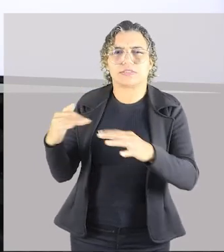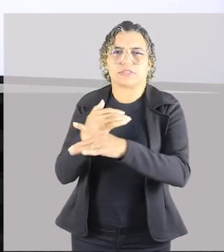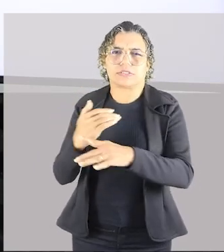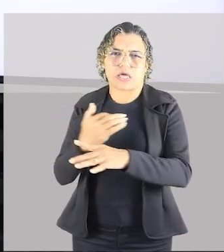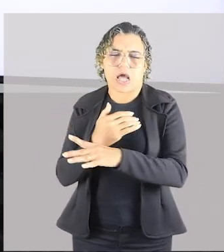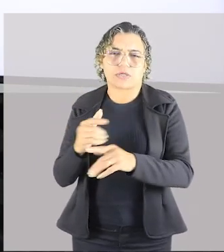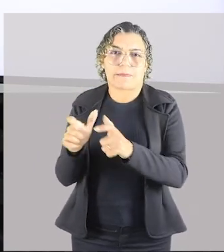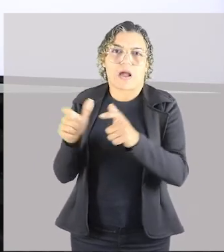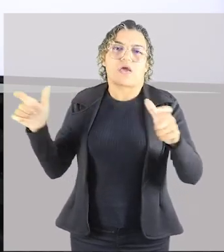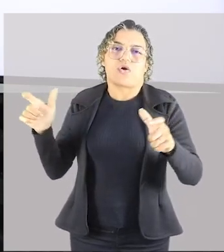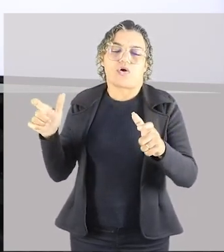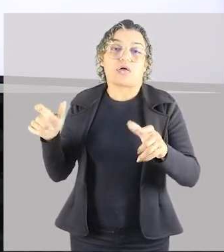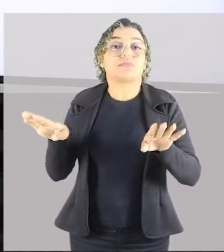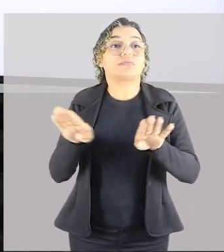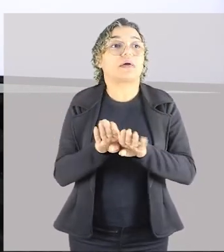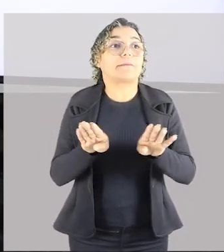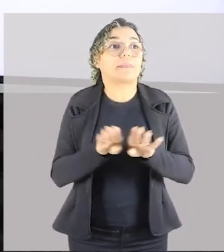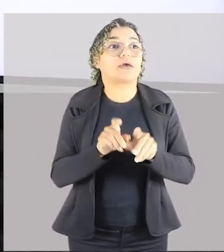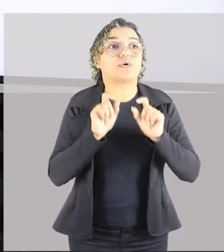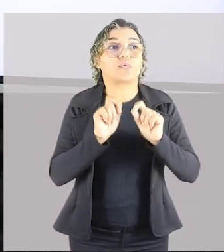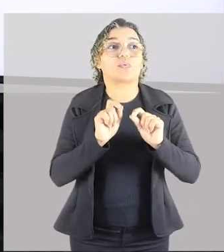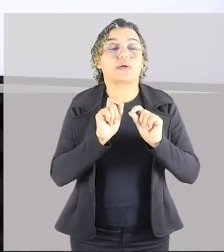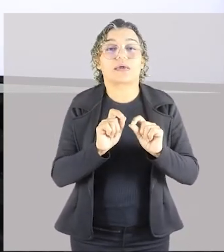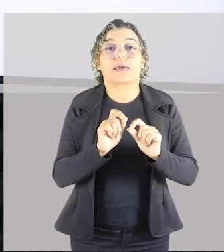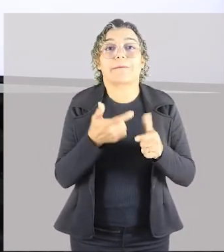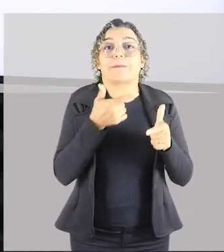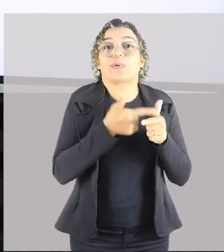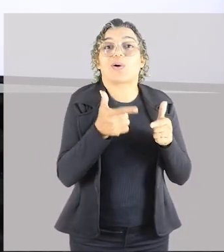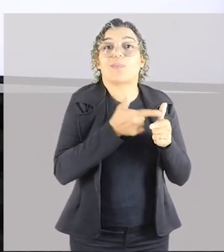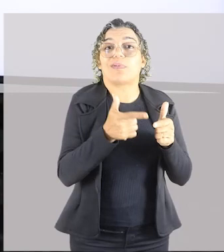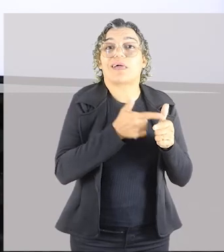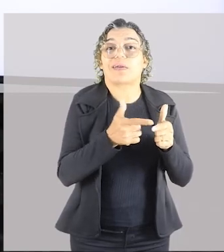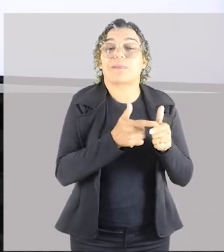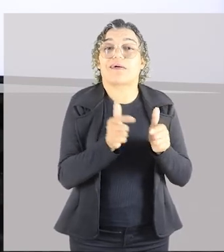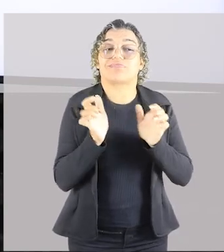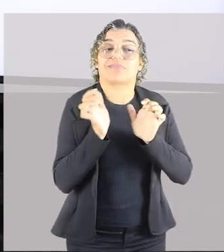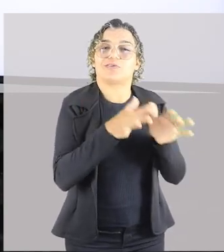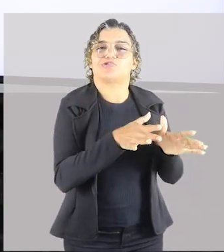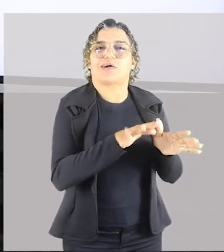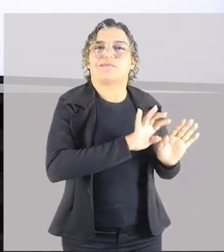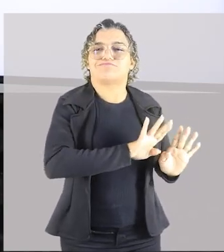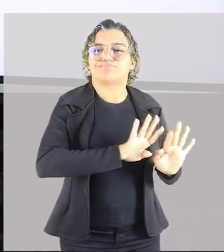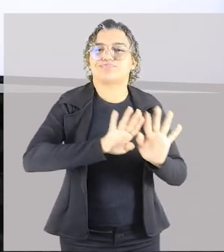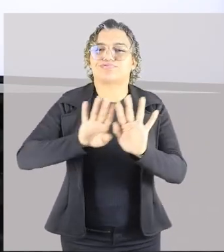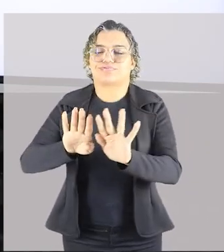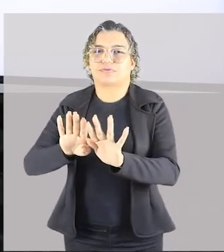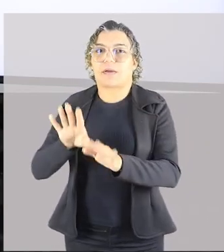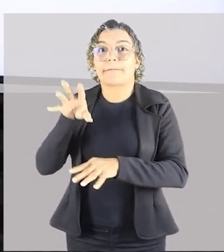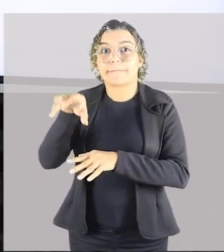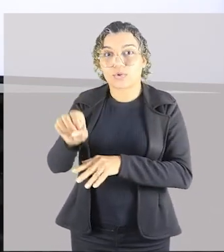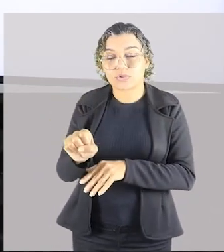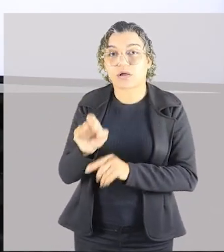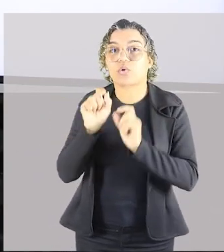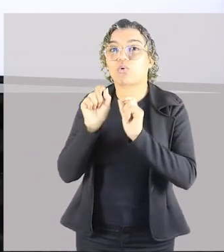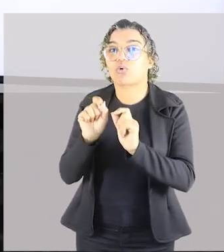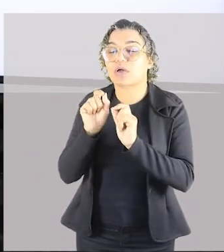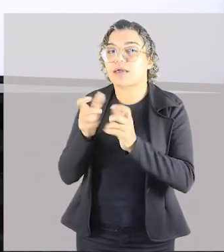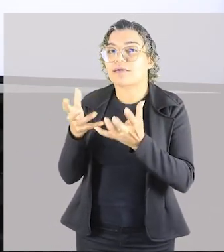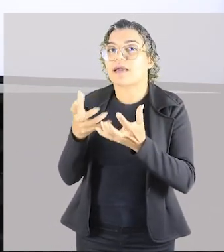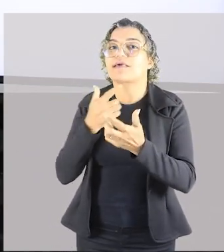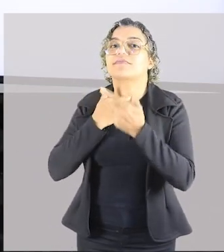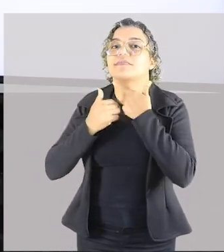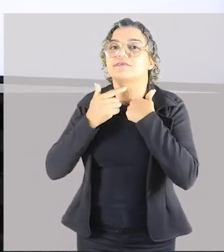mesmo tempo fugir dessas problemáticas. Buscando o quê? Qualidade de vida. Então nós vamos